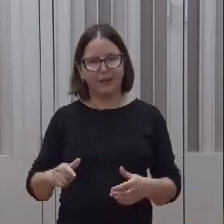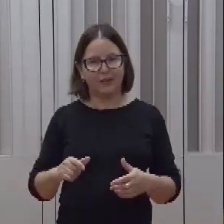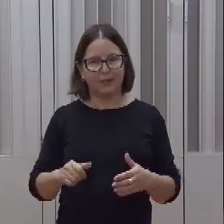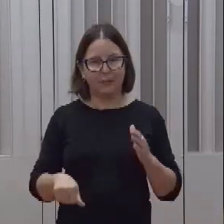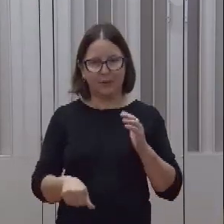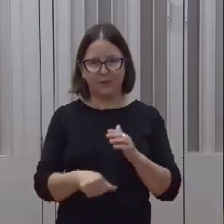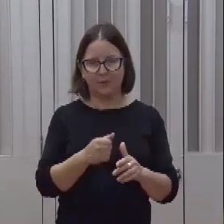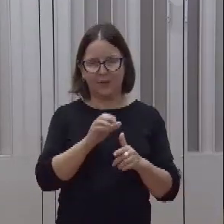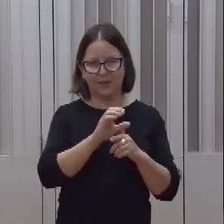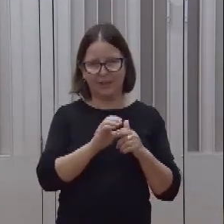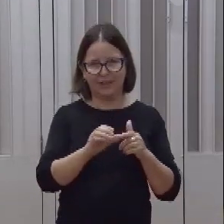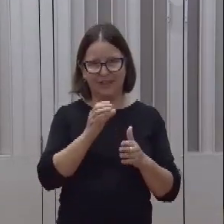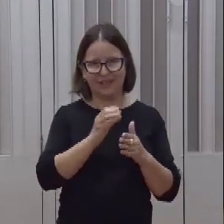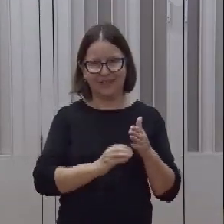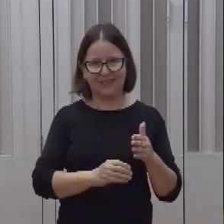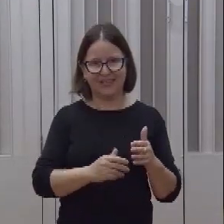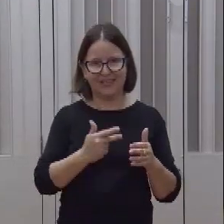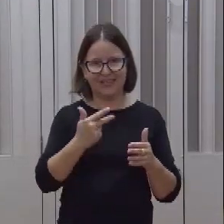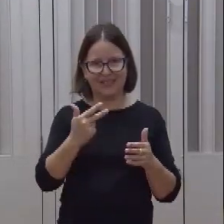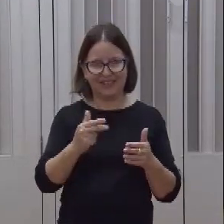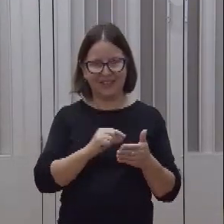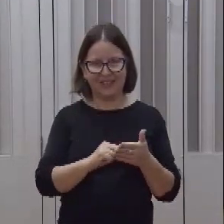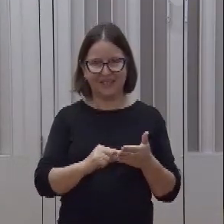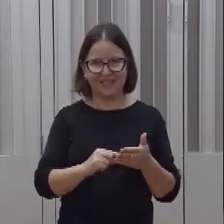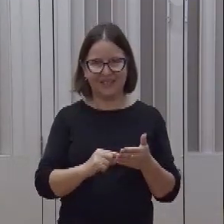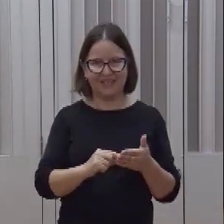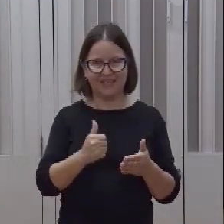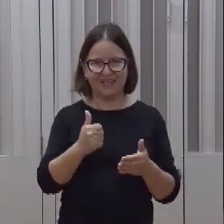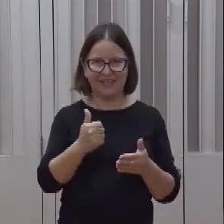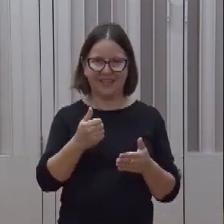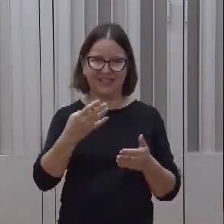3, versículos 14 e 15.